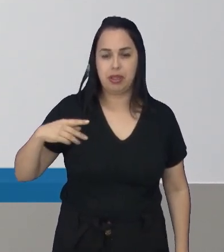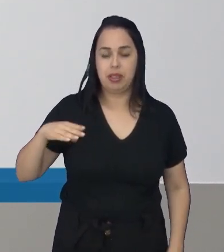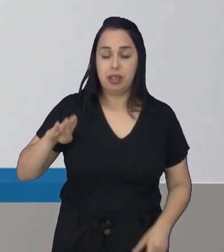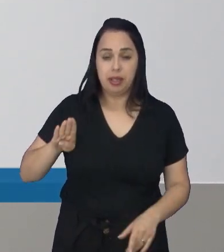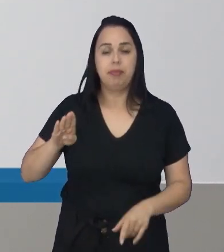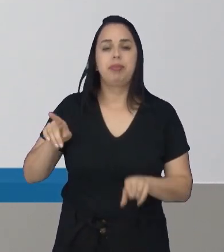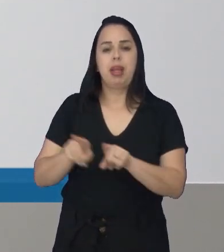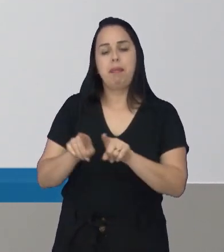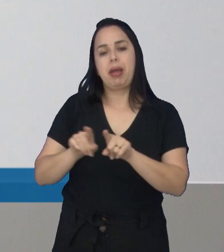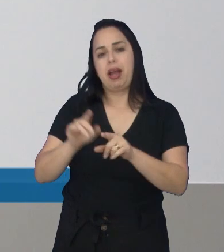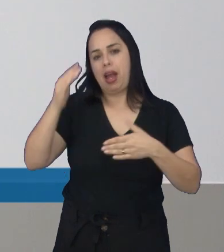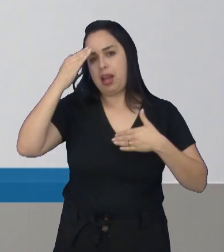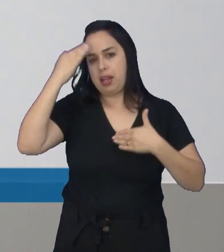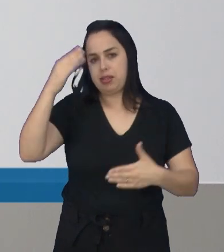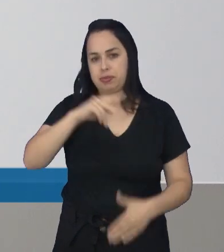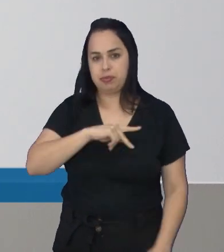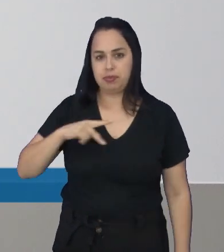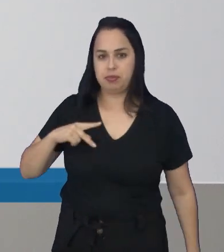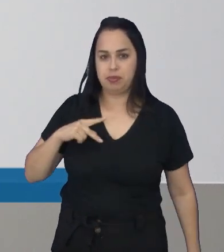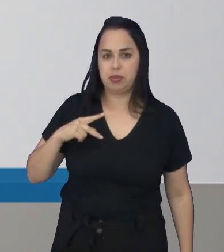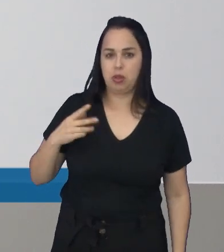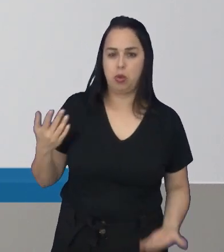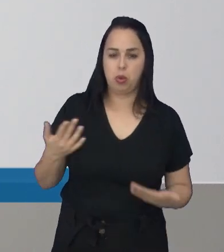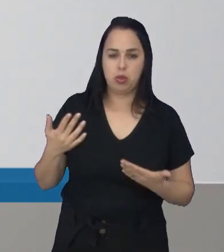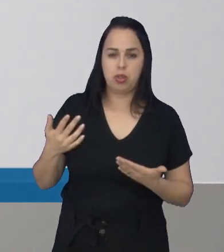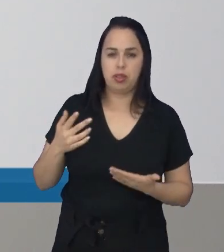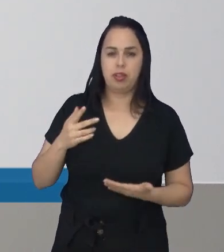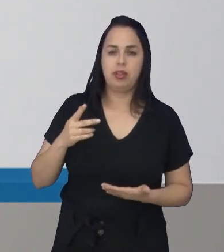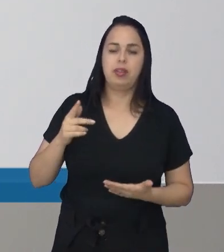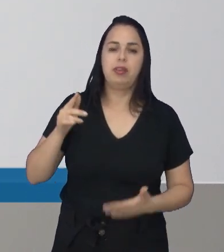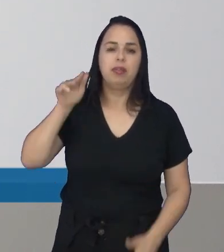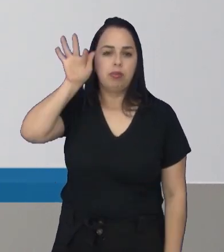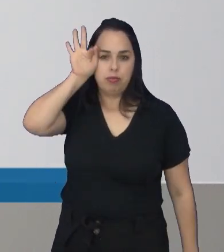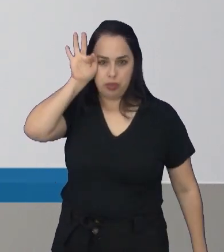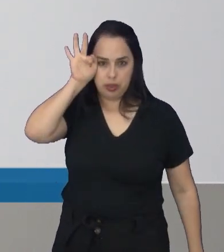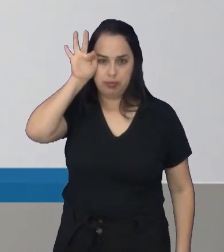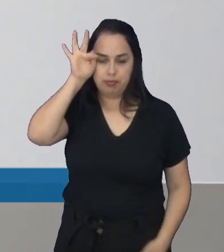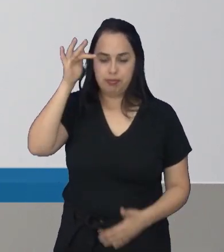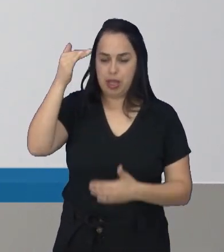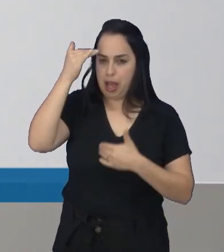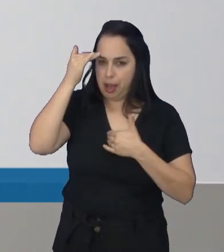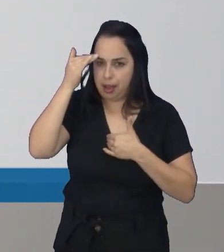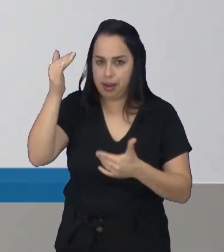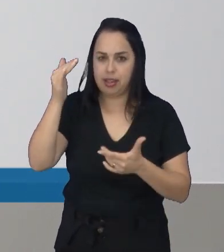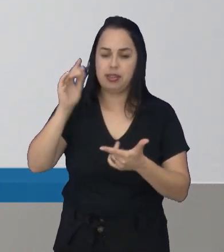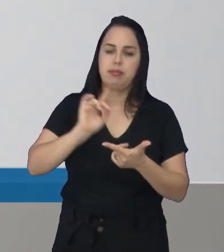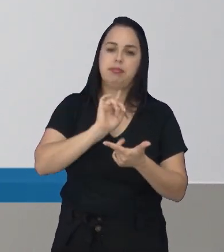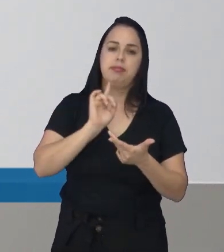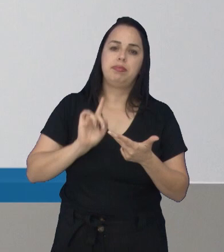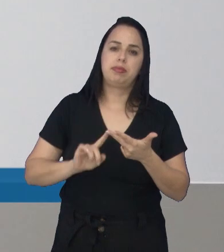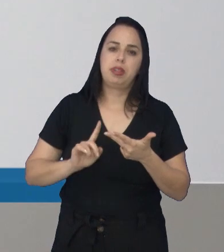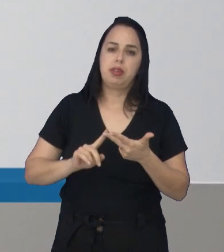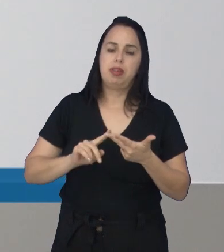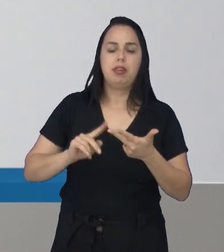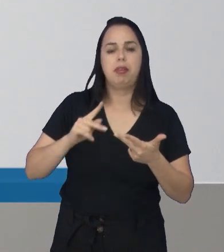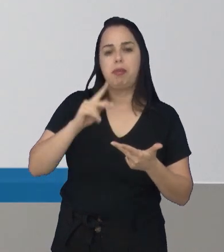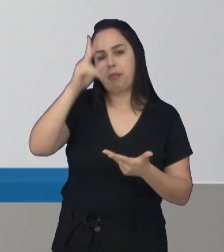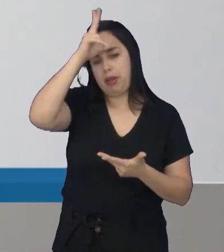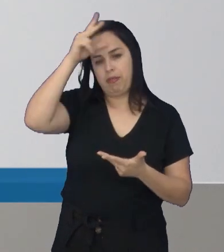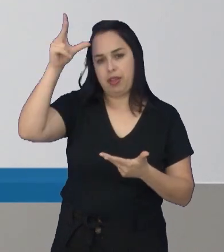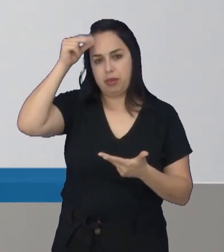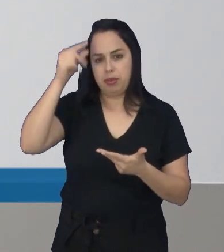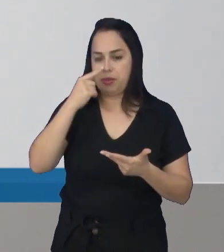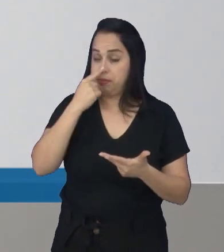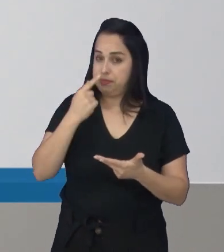dado pelo então Prefeito hoje vice-governador Felício ramuti da mesma forma na sequência o prefeito Anderson Farias